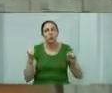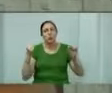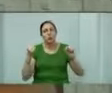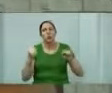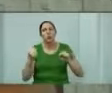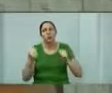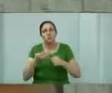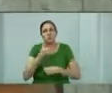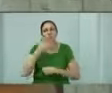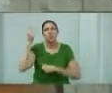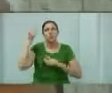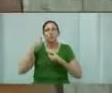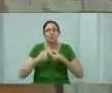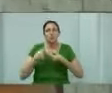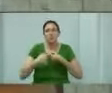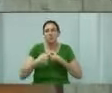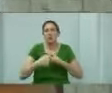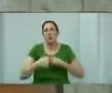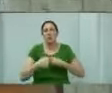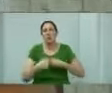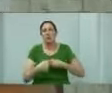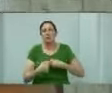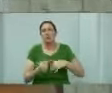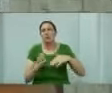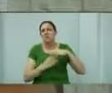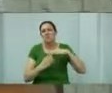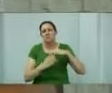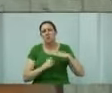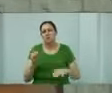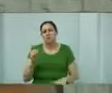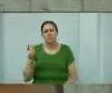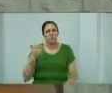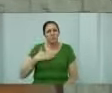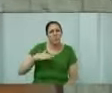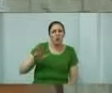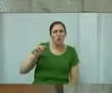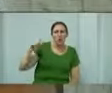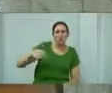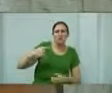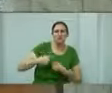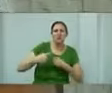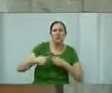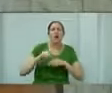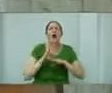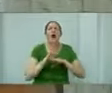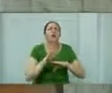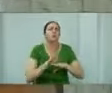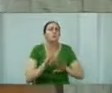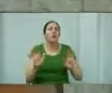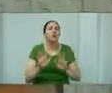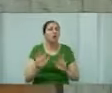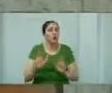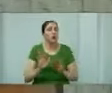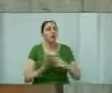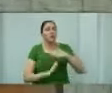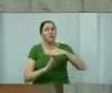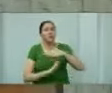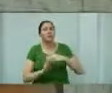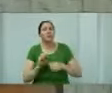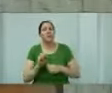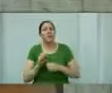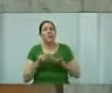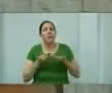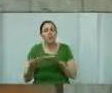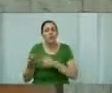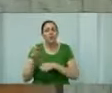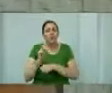cidade. Uma empresa não vem para fazer filantropia, e nem quero que venha, mas eu quero que venha para cá para gerar bons empregos, para dar boa condição de trabalho